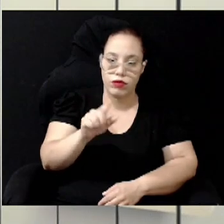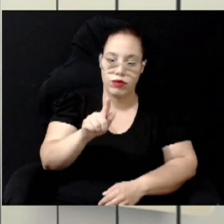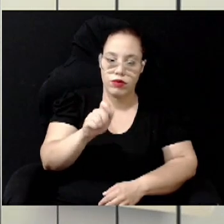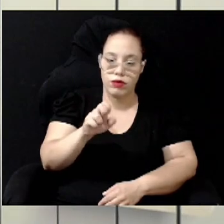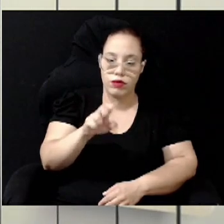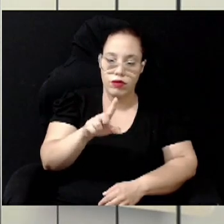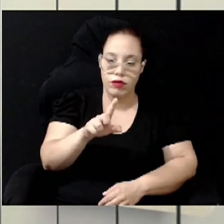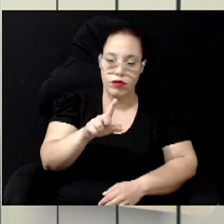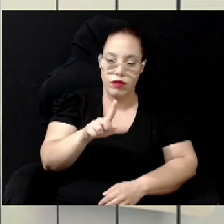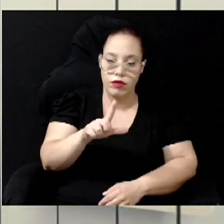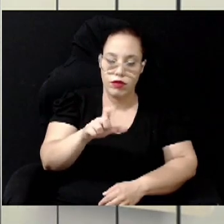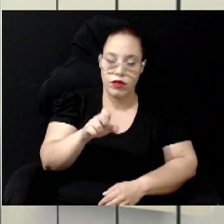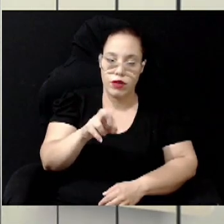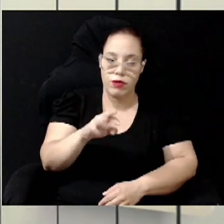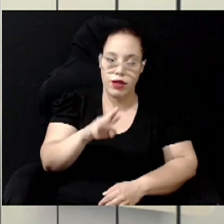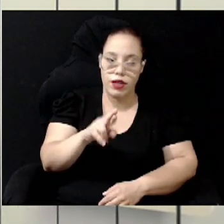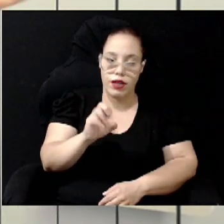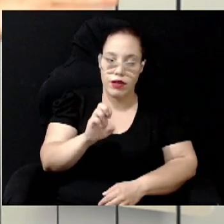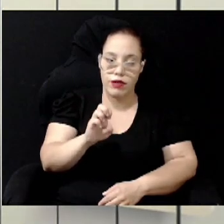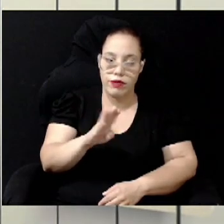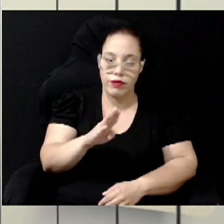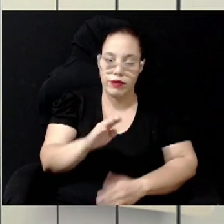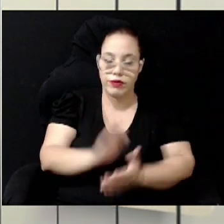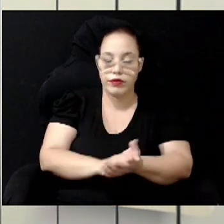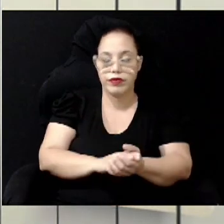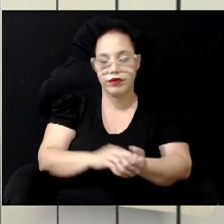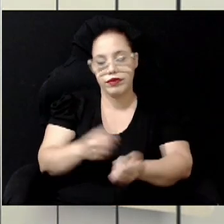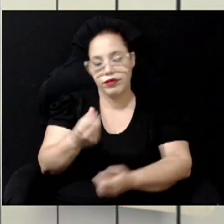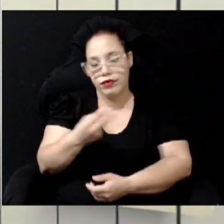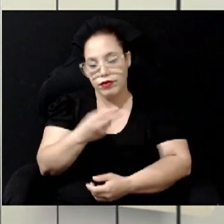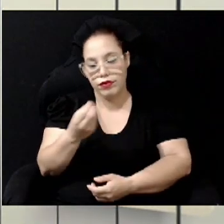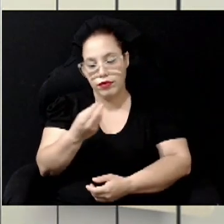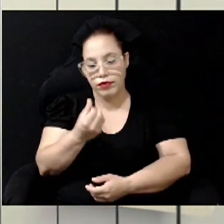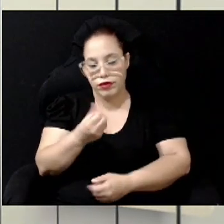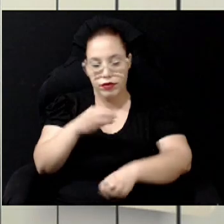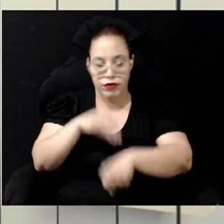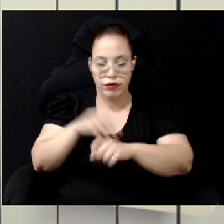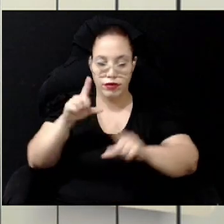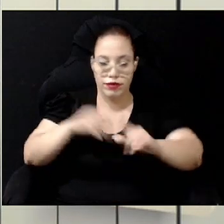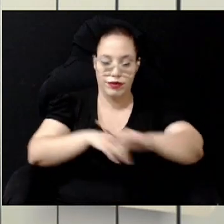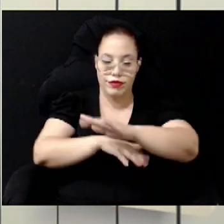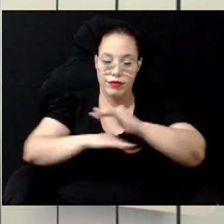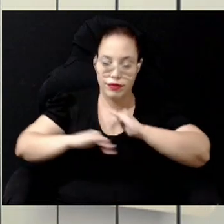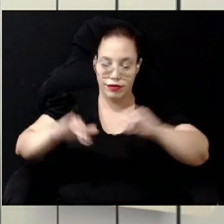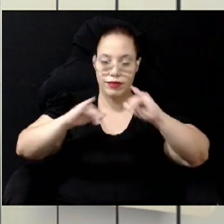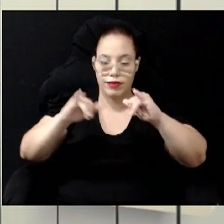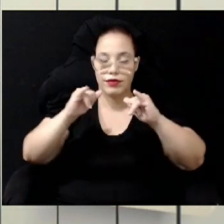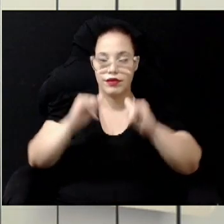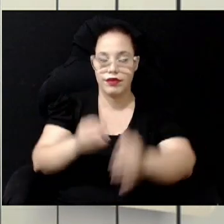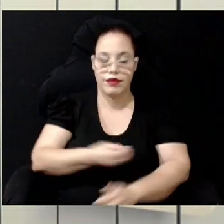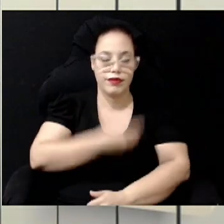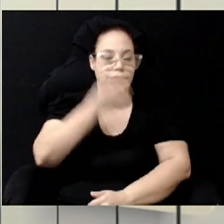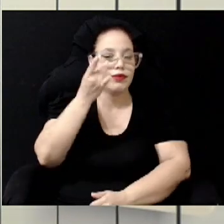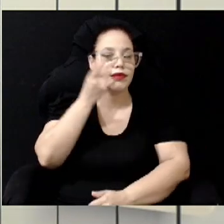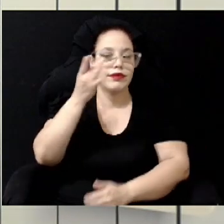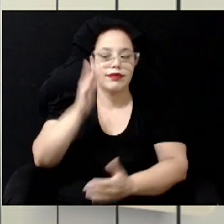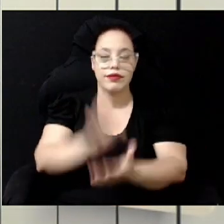campinas.sp.leg.br. Meio-dia mais 26 minutos, a gente segue aqui com o Jornal Câmara Notícia ao vivo nesta quarta-feira e olha